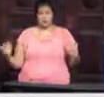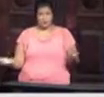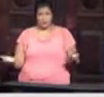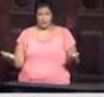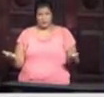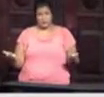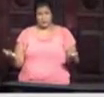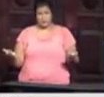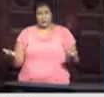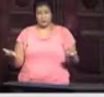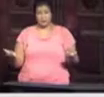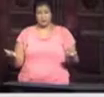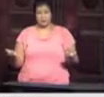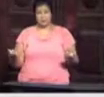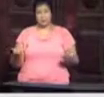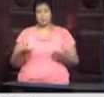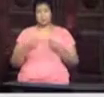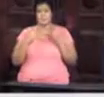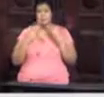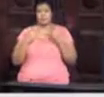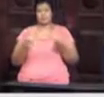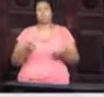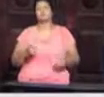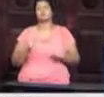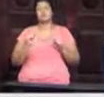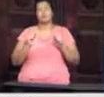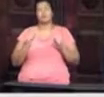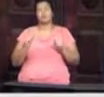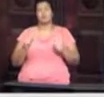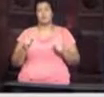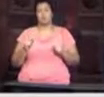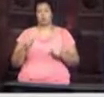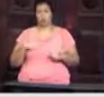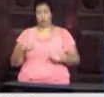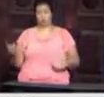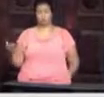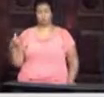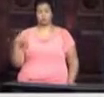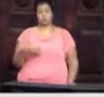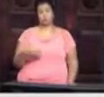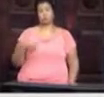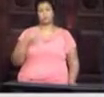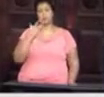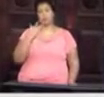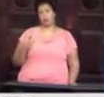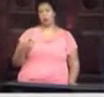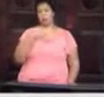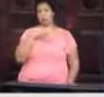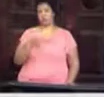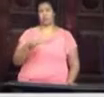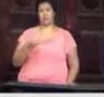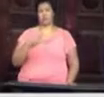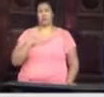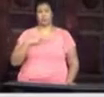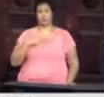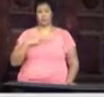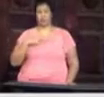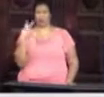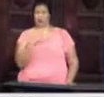na televisão, justificar isto, esta